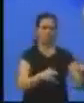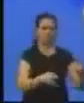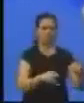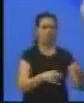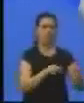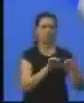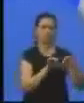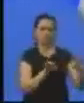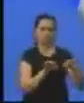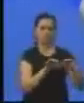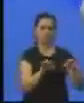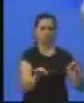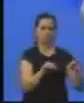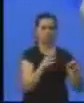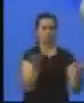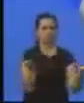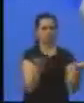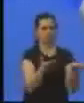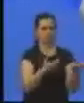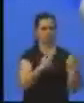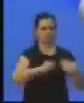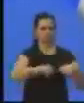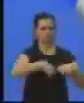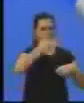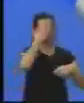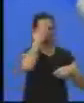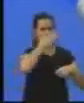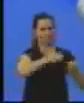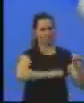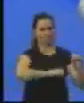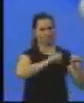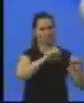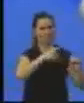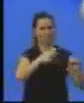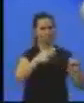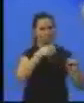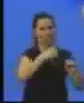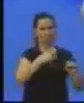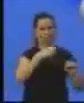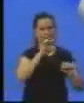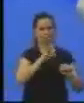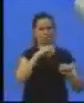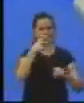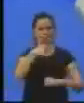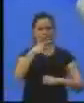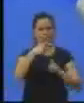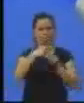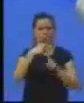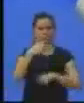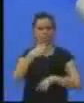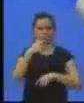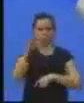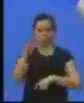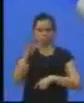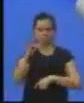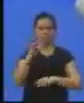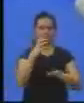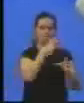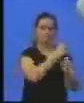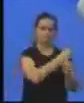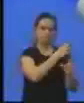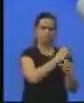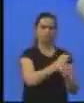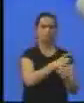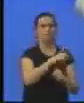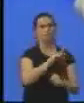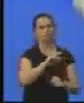Ótimo. Então, vamos lá. Eu tenho que S é igual a menos t quadrado mais 6t. Bom, então eu vou calcular